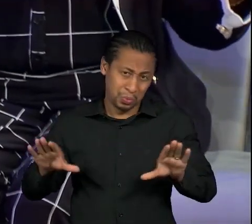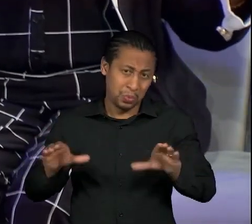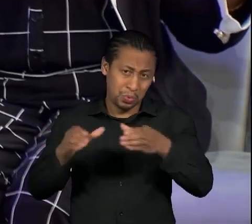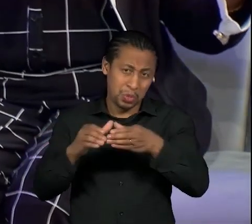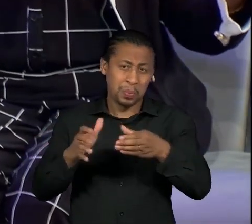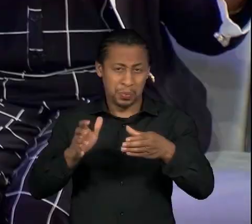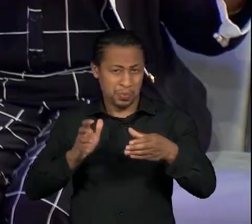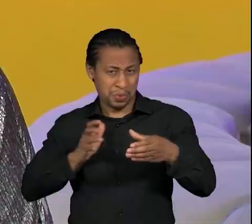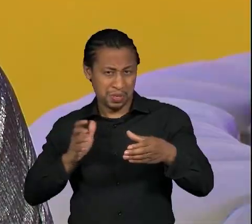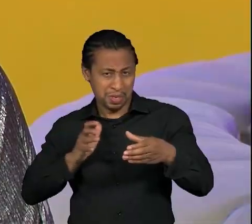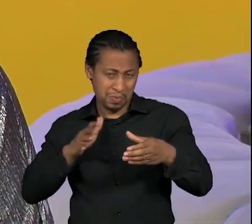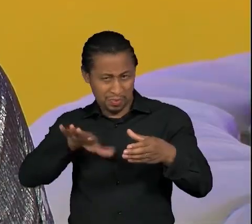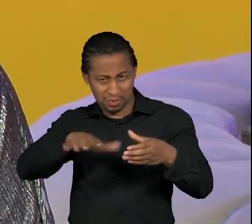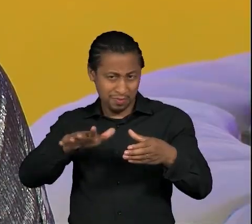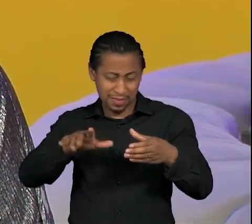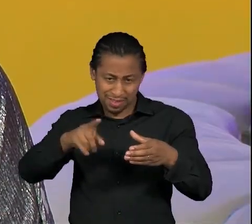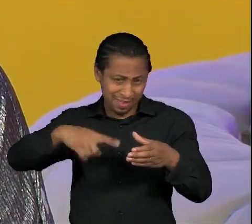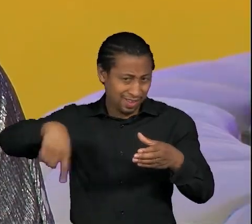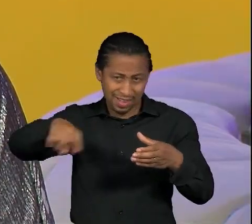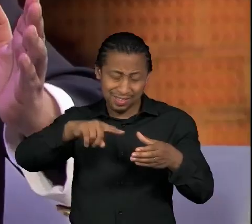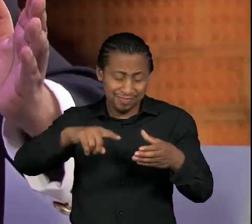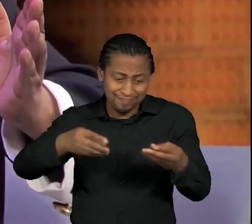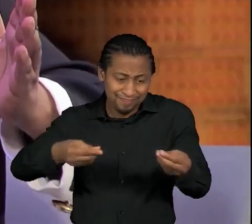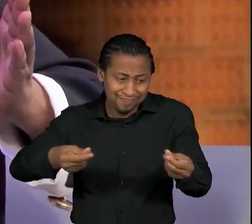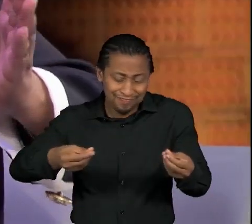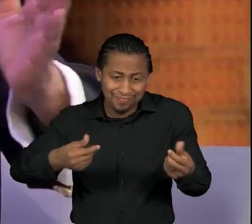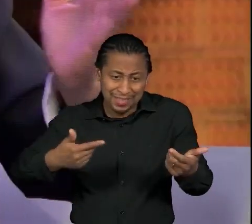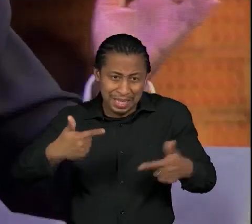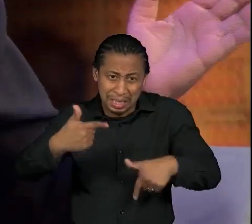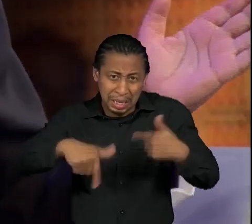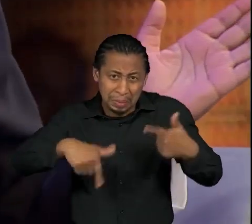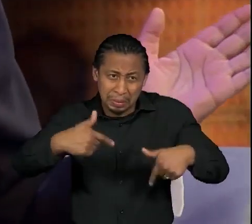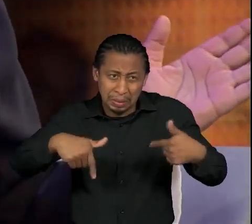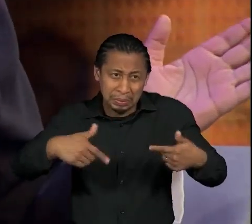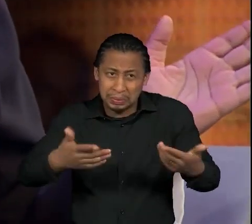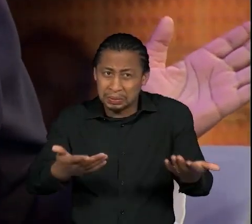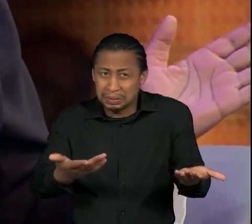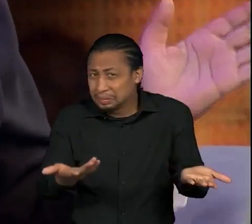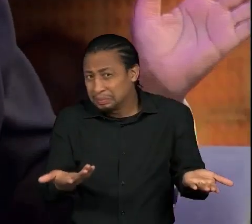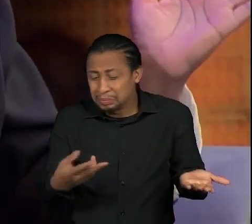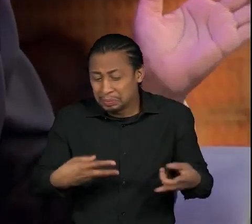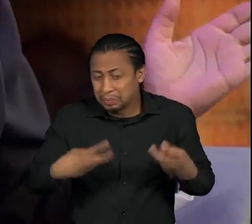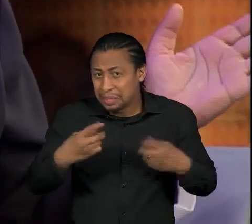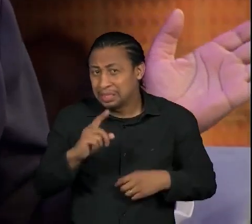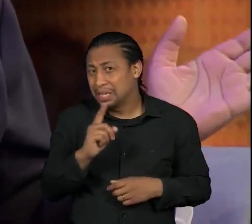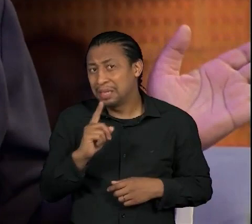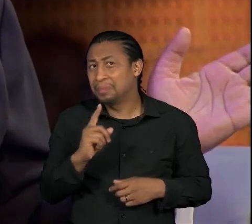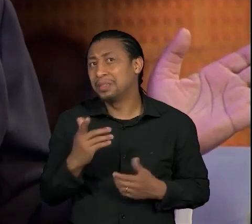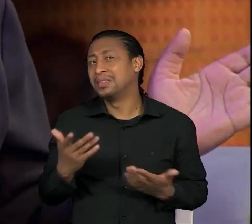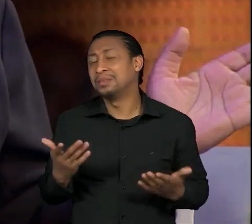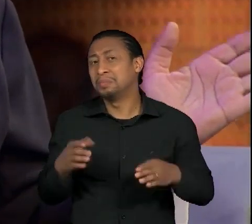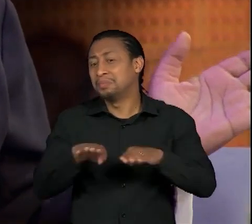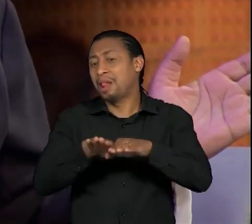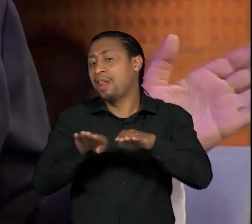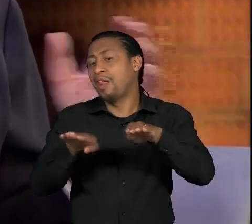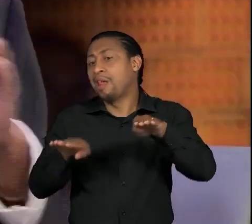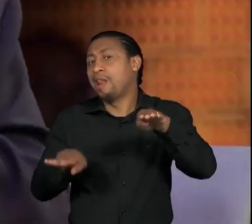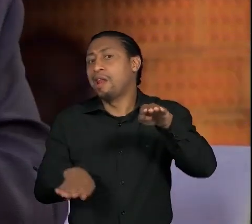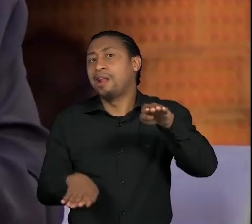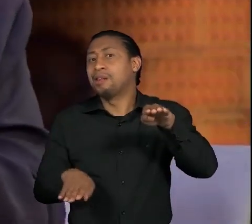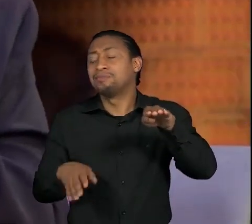vê como classe trabalhadora, não se vê como massacrada, inclusive, Não, por se essas distancia. desigualdades, não